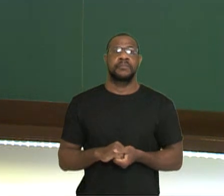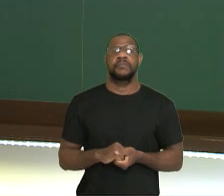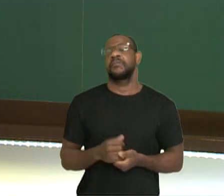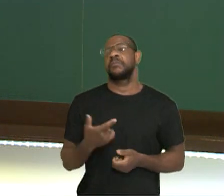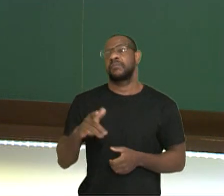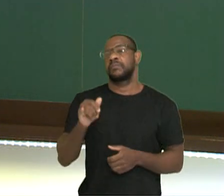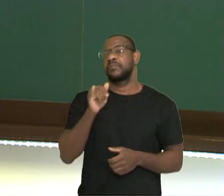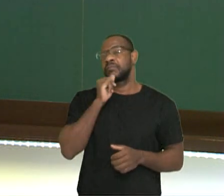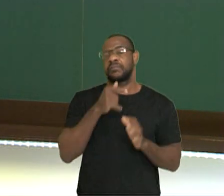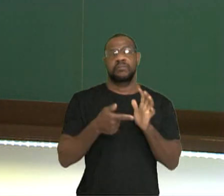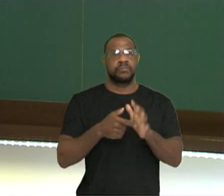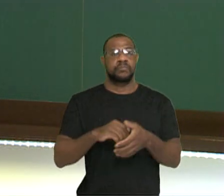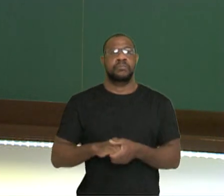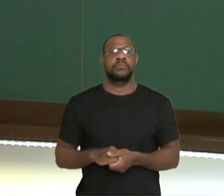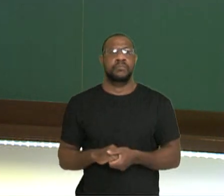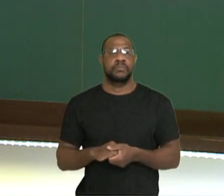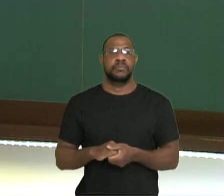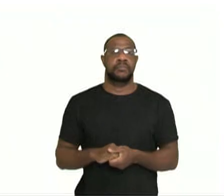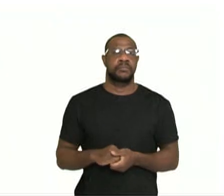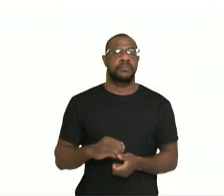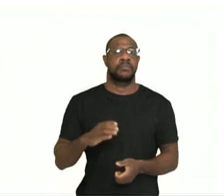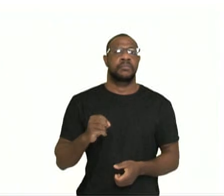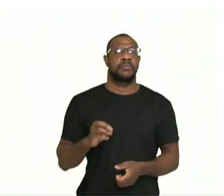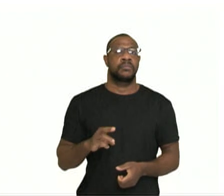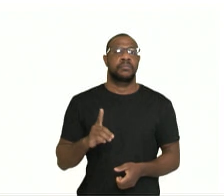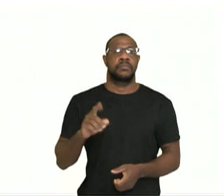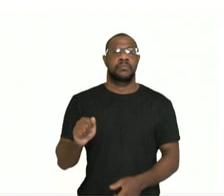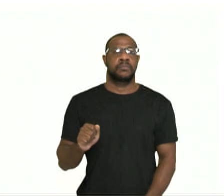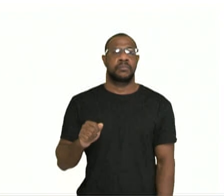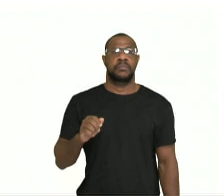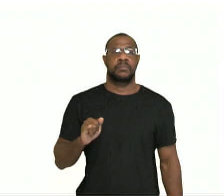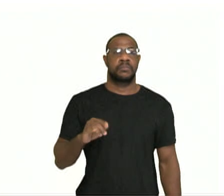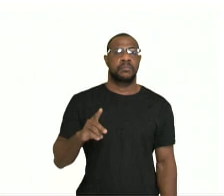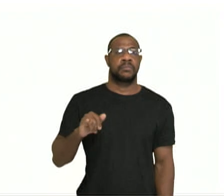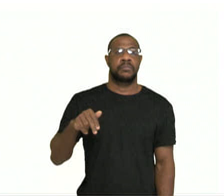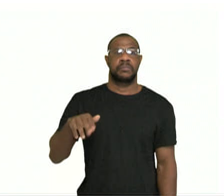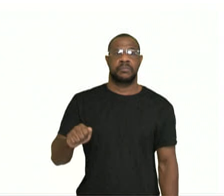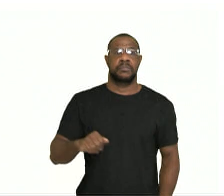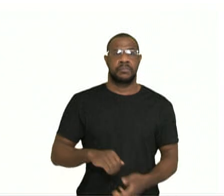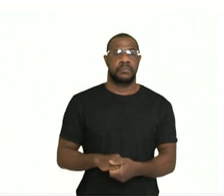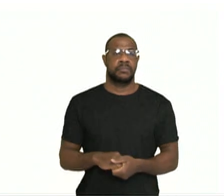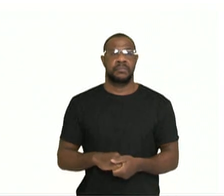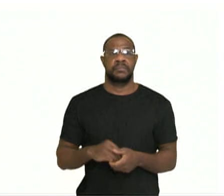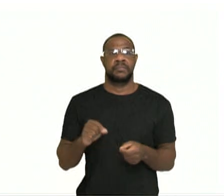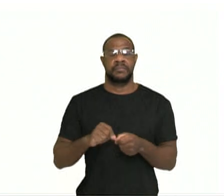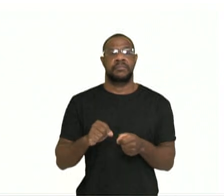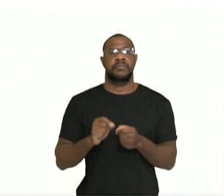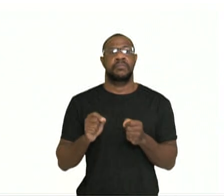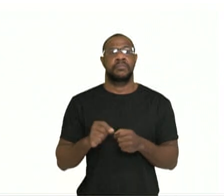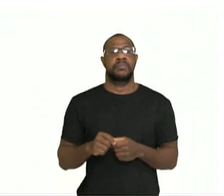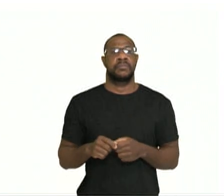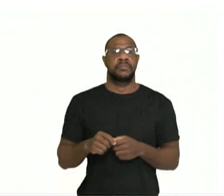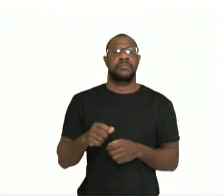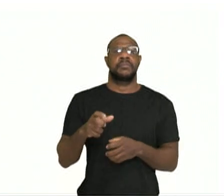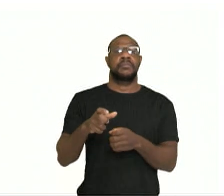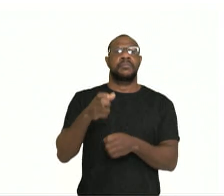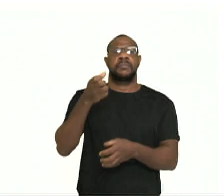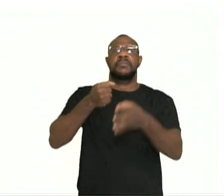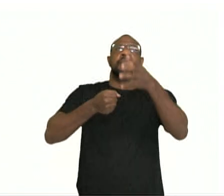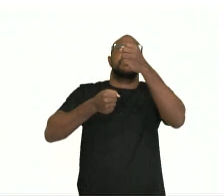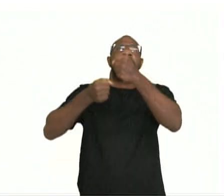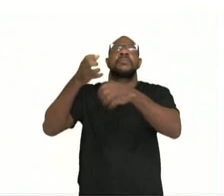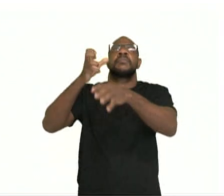Outro exemplo é a corda indiana, né? É um espetáculo impressionante, feito com um giro, onde uma pessoa fica pendurada no alto de